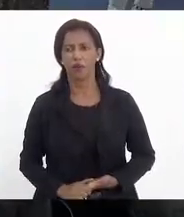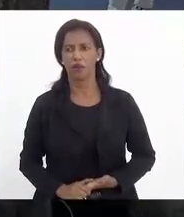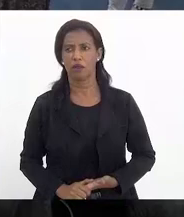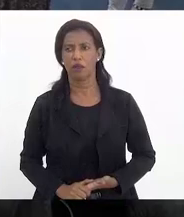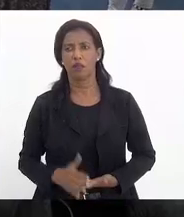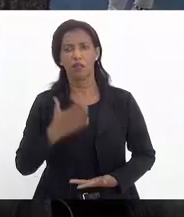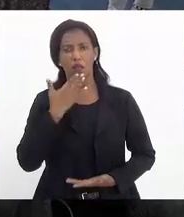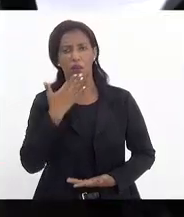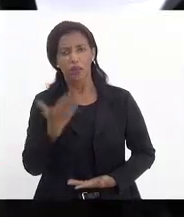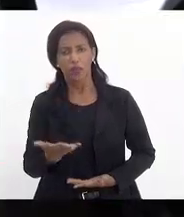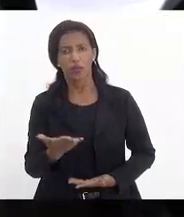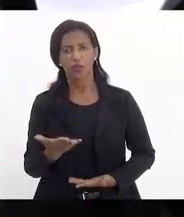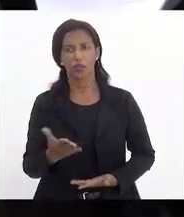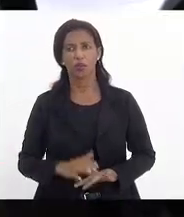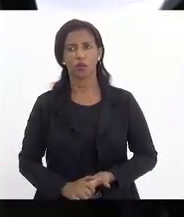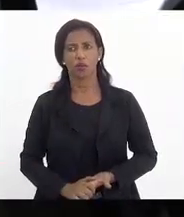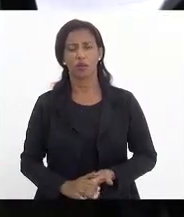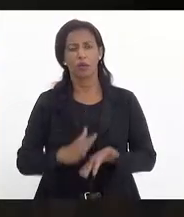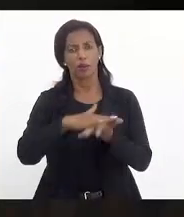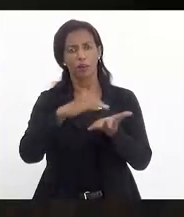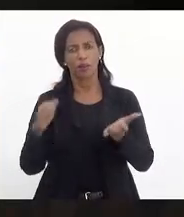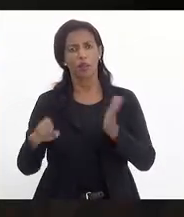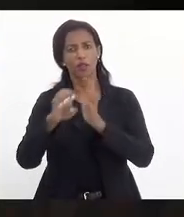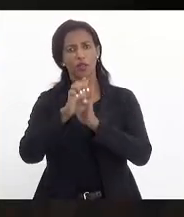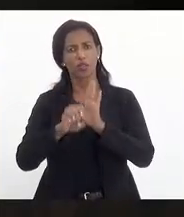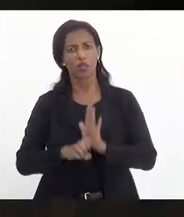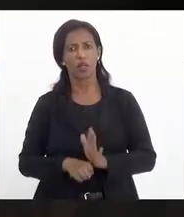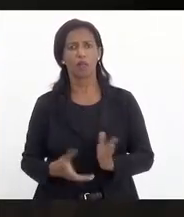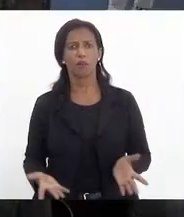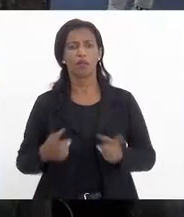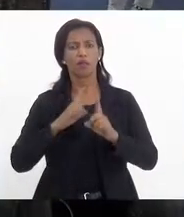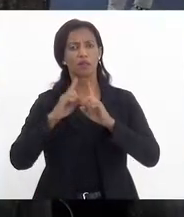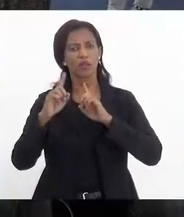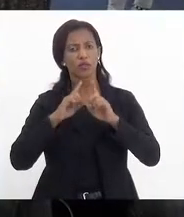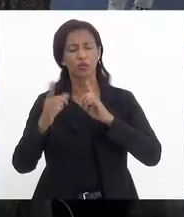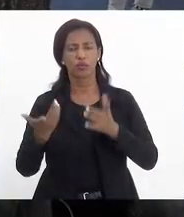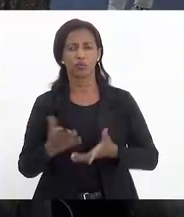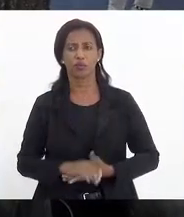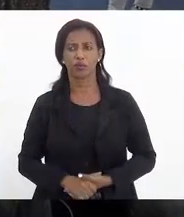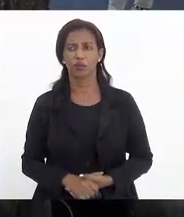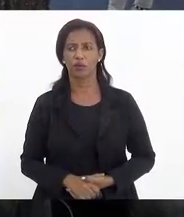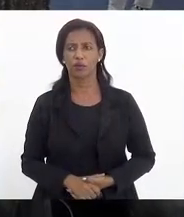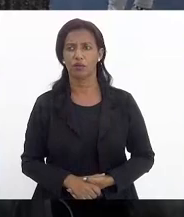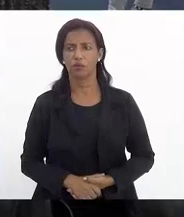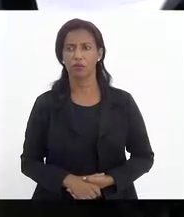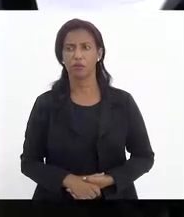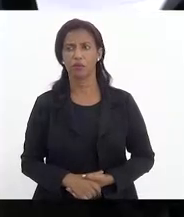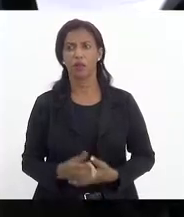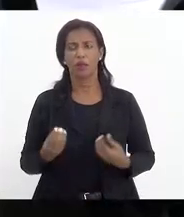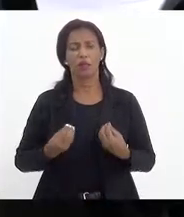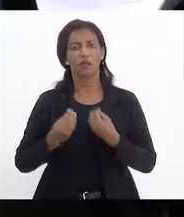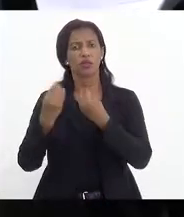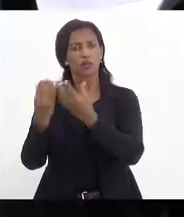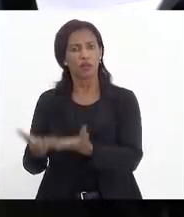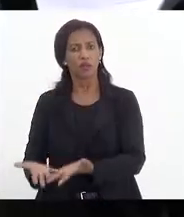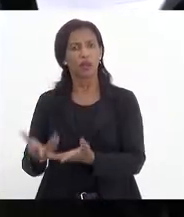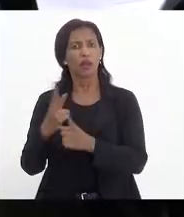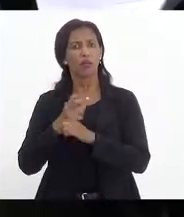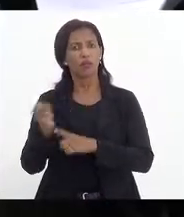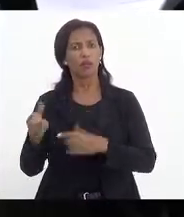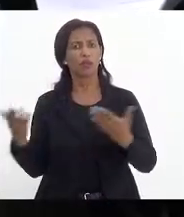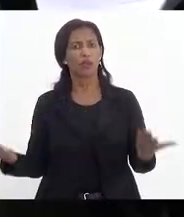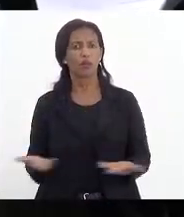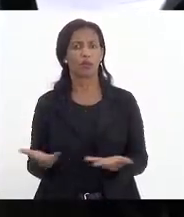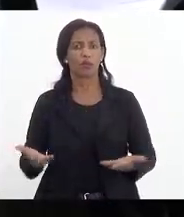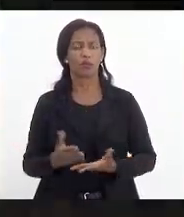apelo para a retirada das emendas. Não, mas no momento oportuno. No momento oportuno. A gente vai dar uma grande vitória do parlamento. Eu sei que o servidor que está